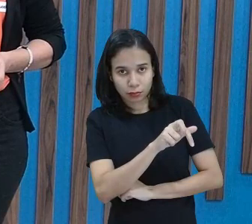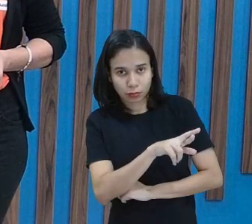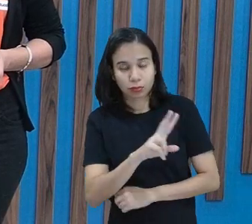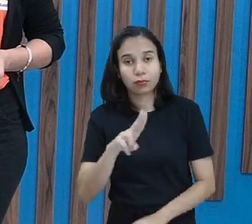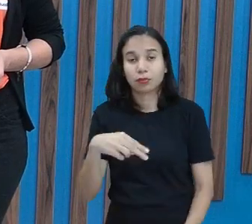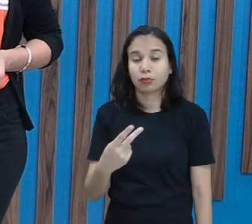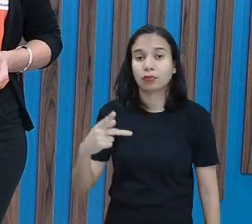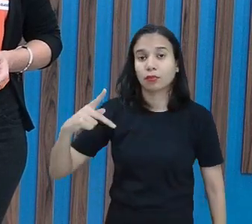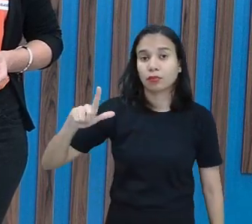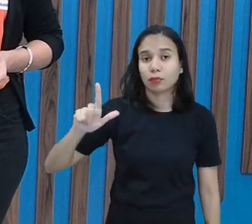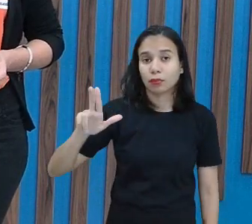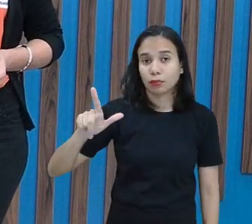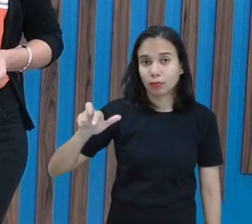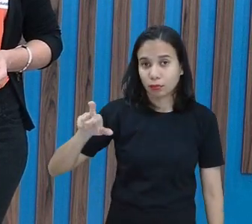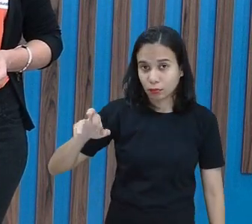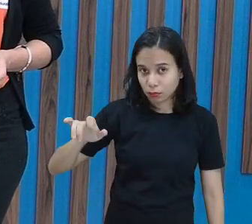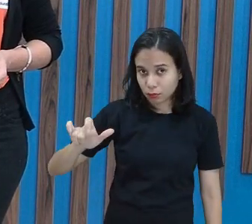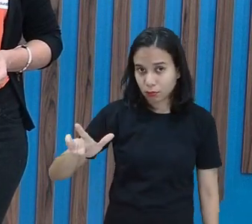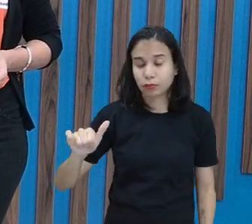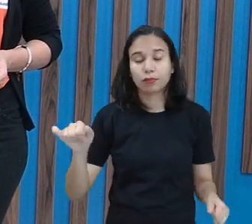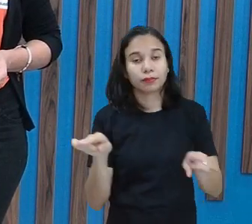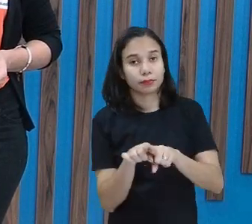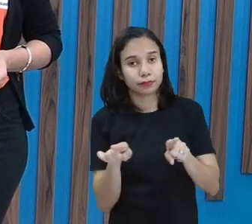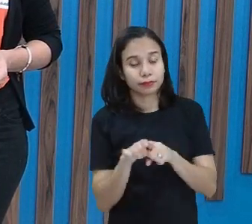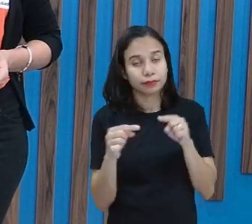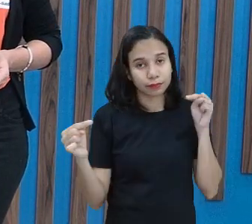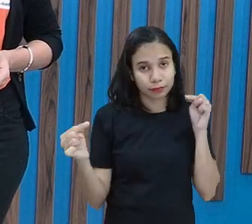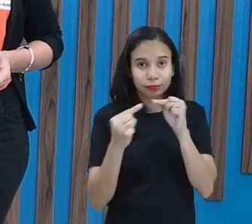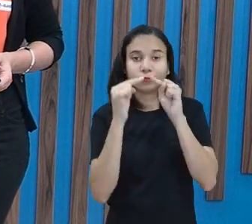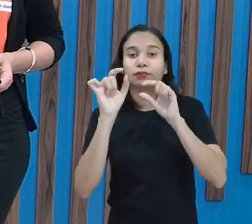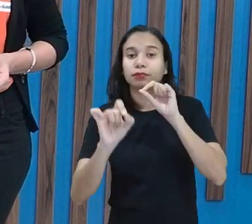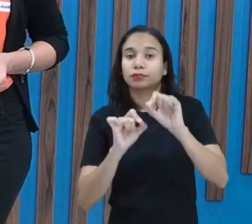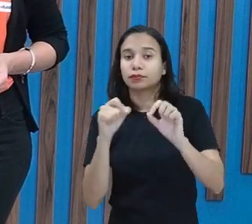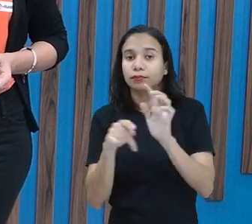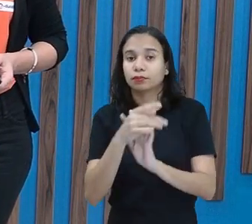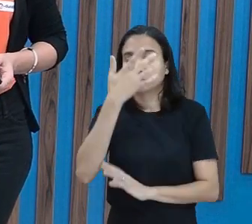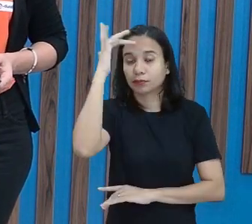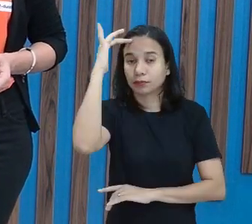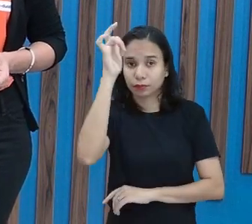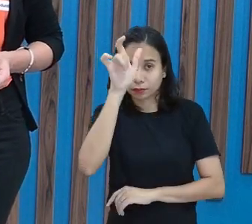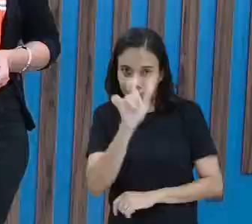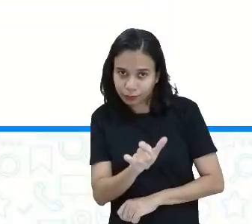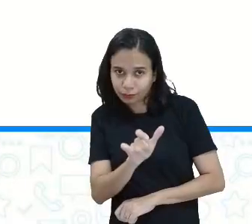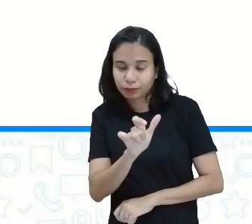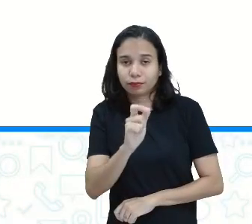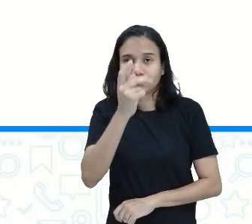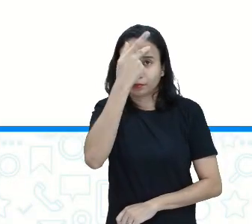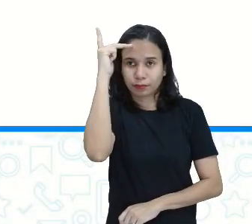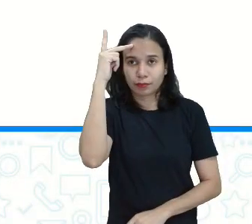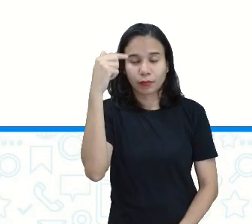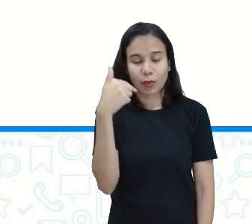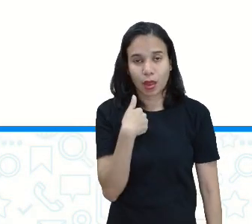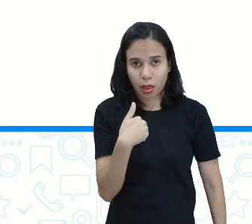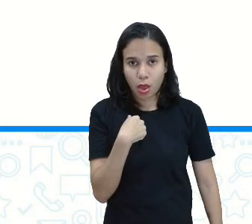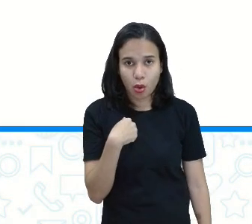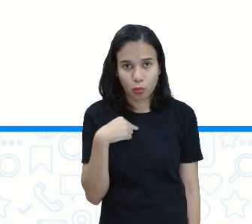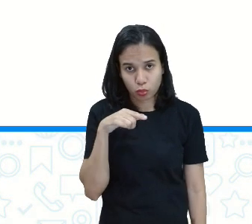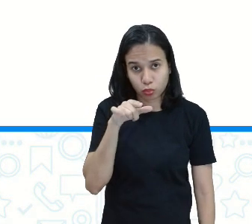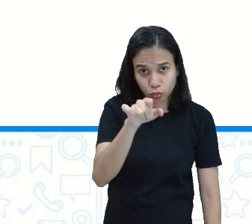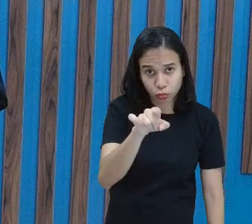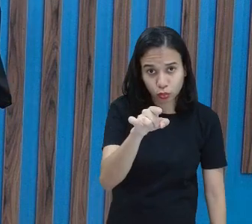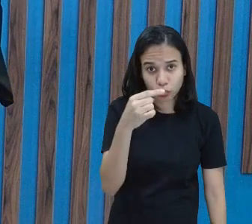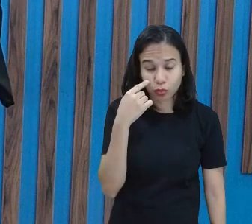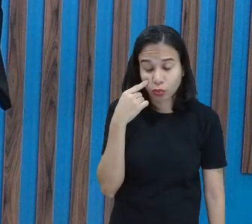tá? E também ele concorda, olha só, com a pessoa. A pessoa, eu,